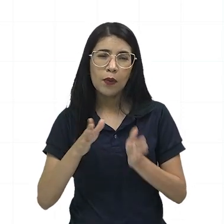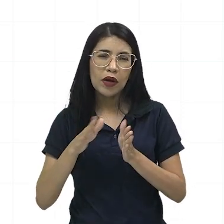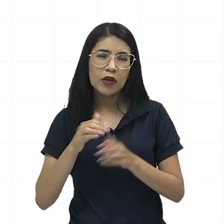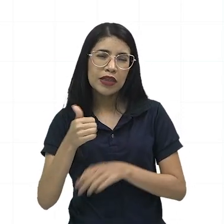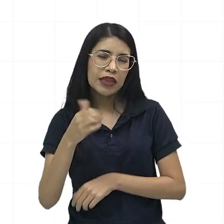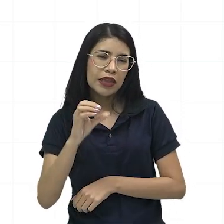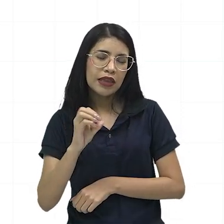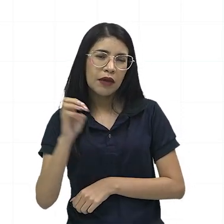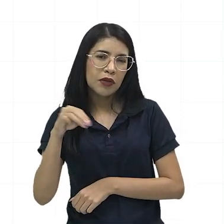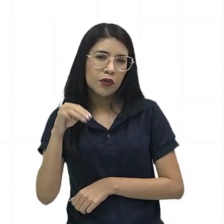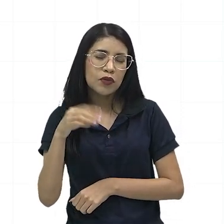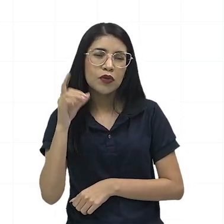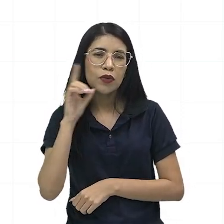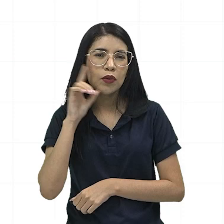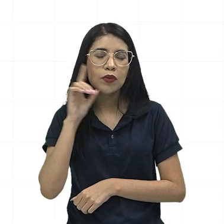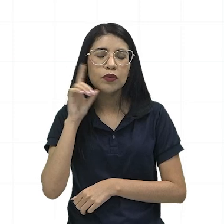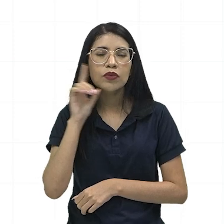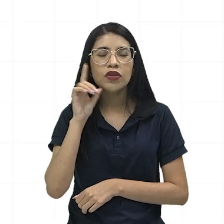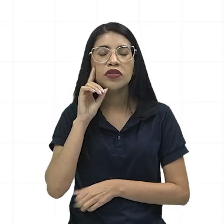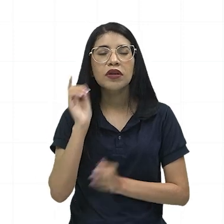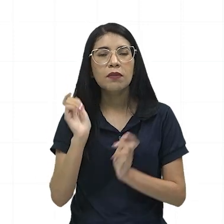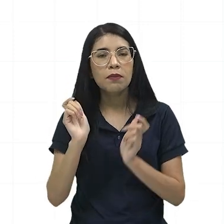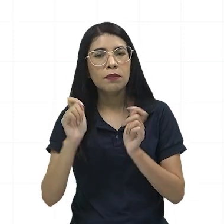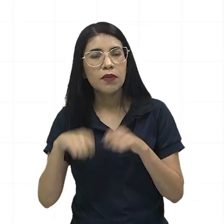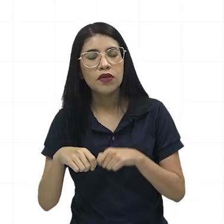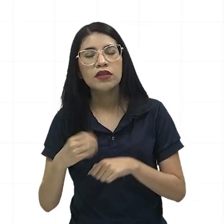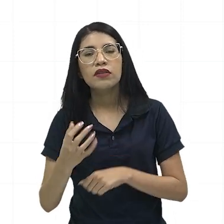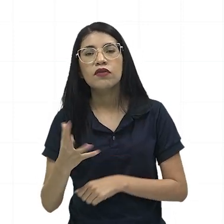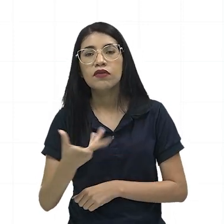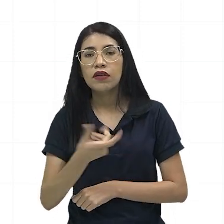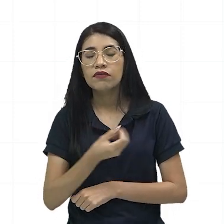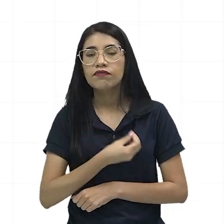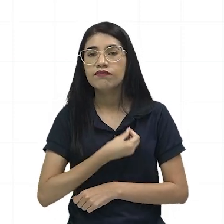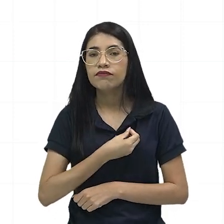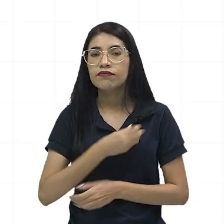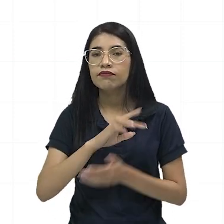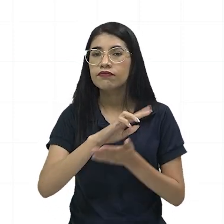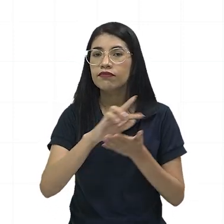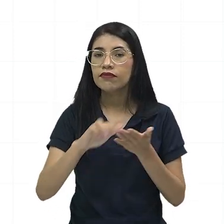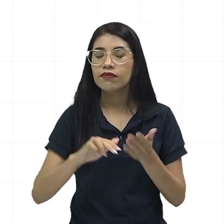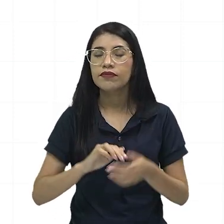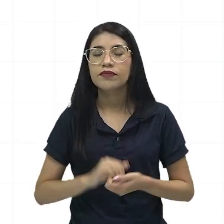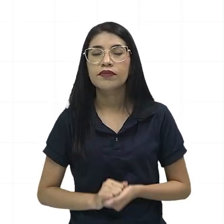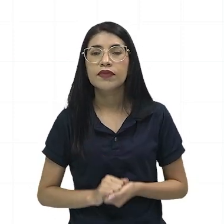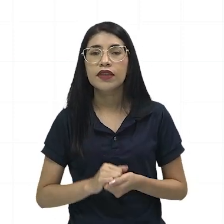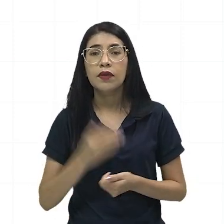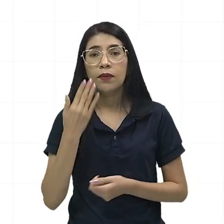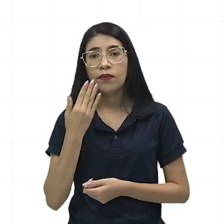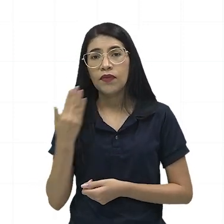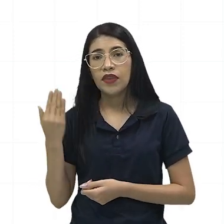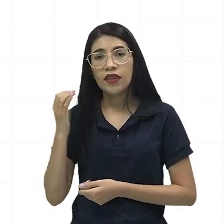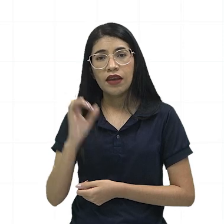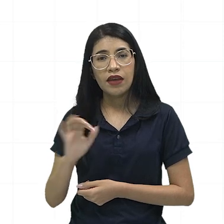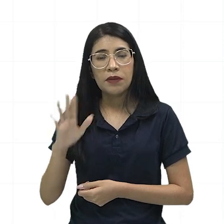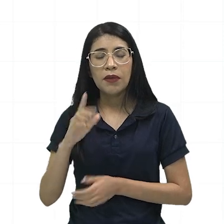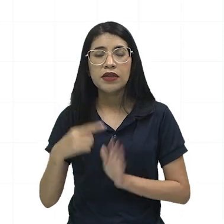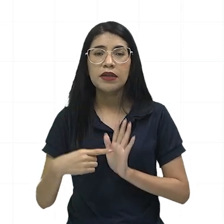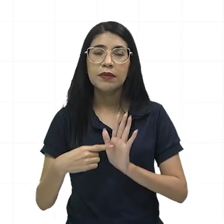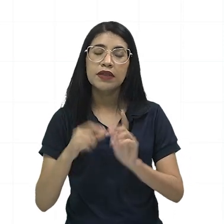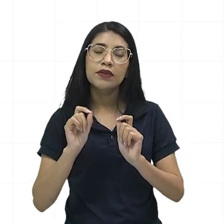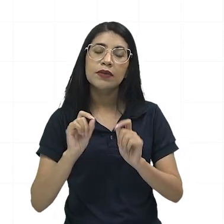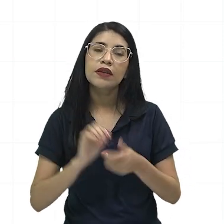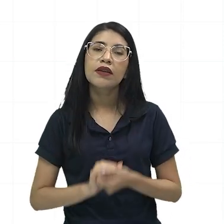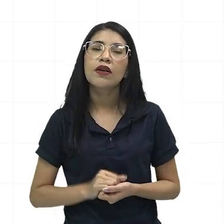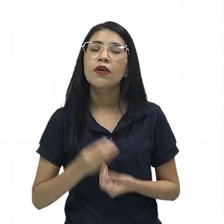minutinhos aí do seu dia, a gente consegue salvar vidas. Então observe aí que existem algumas medidas, como por